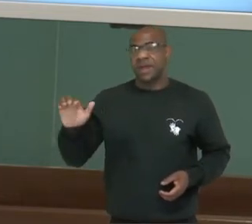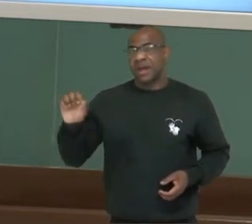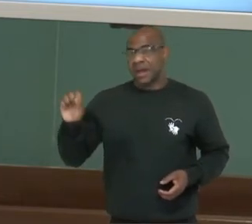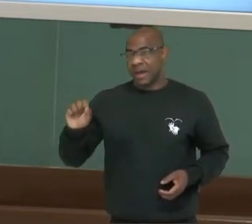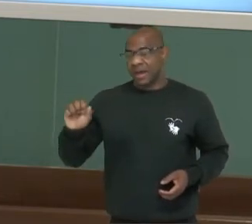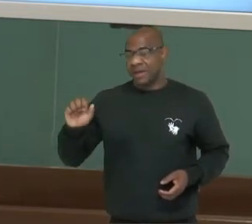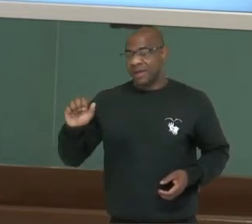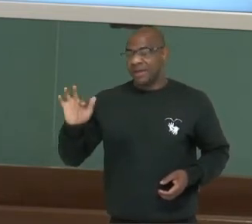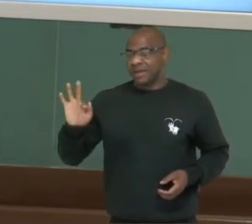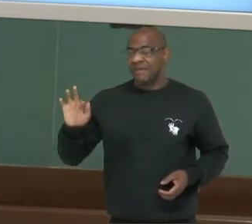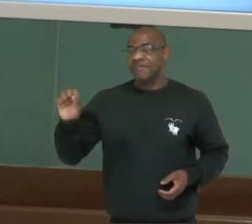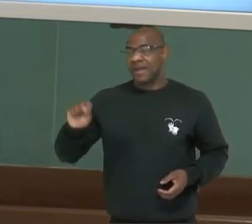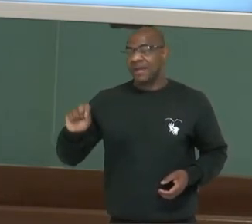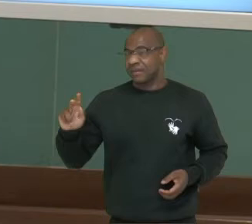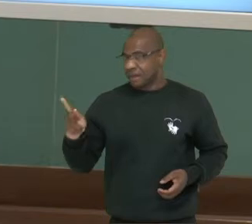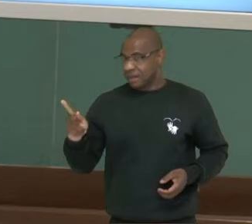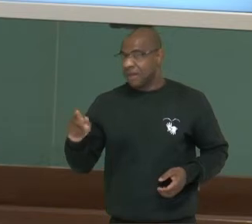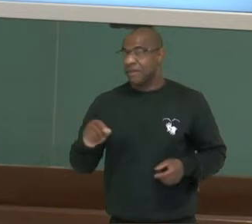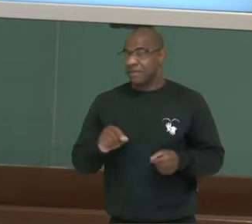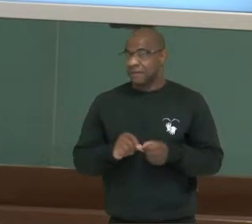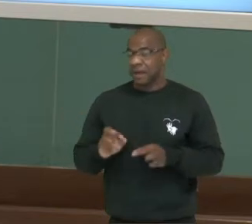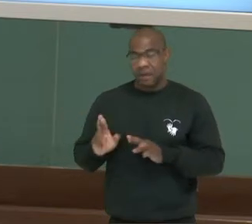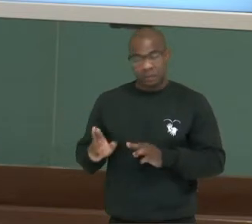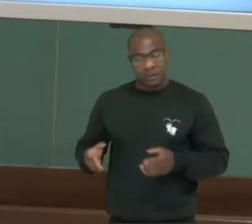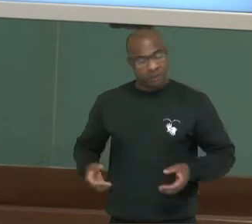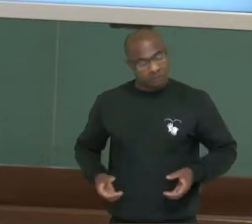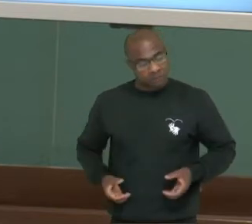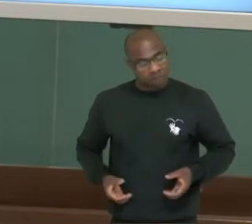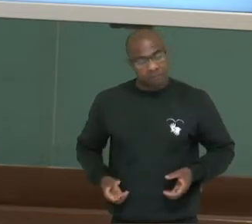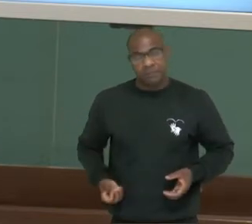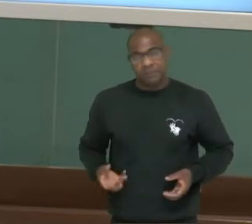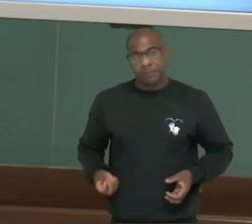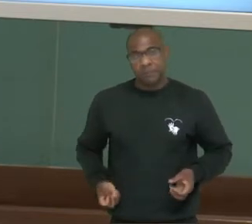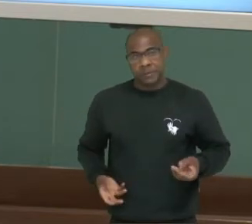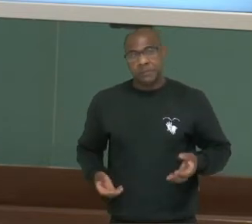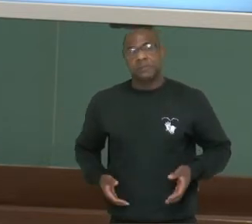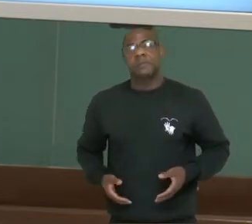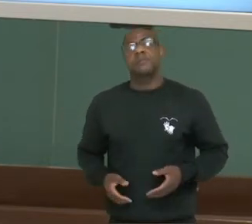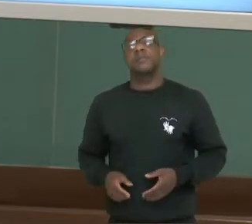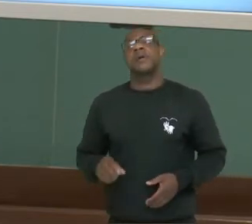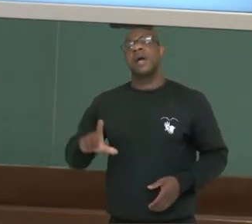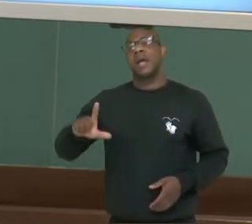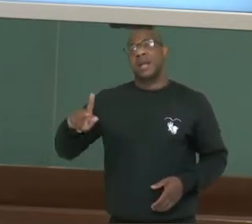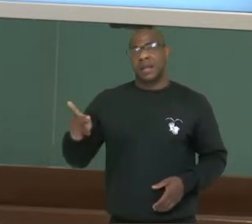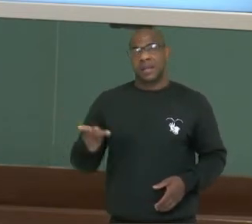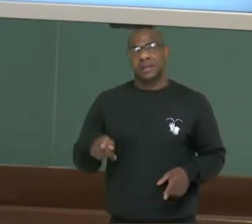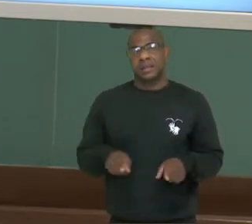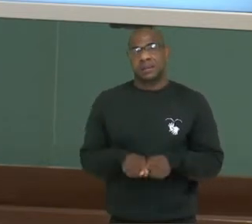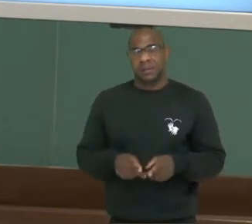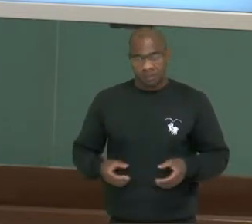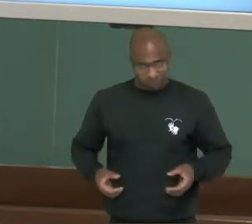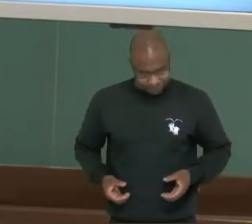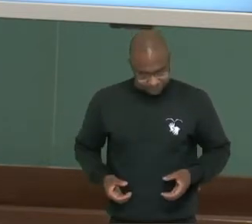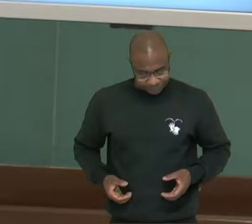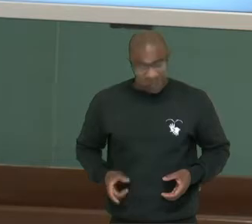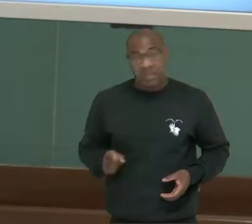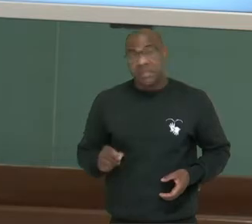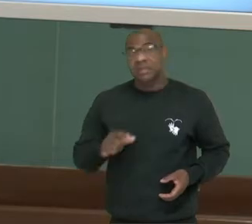esse folículo ele seja lançado para o endométrio. Se ocorrer uma gestação,